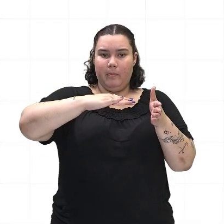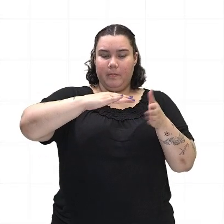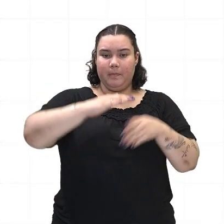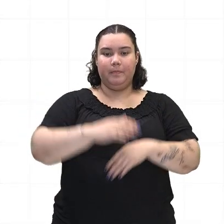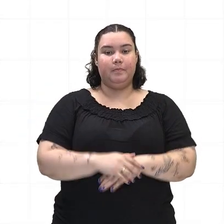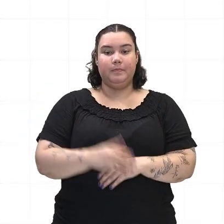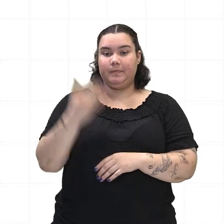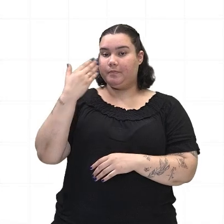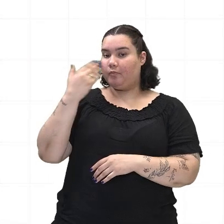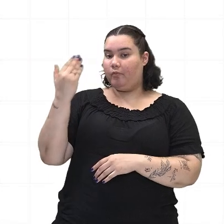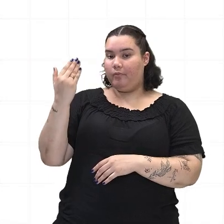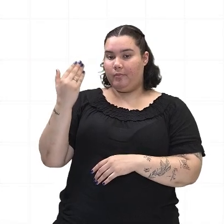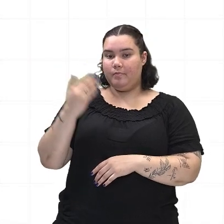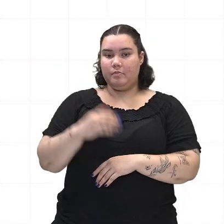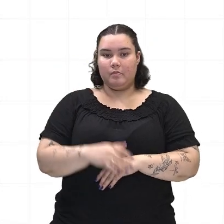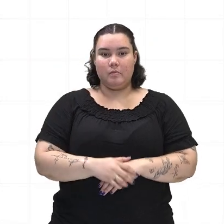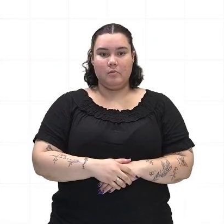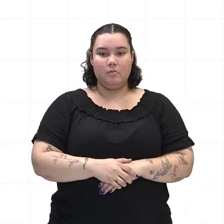acompanhe comigo na tela.